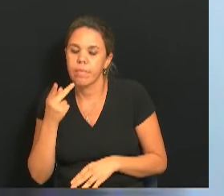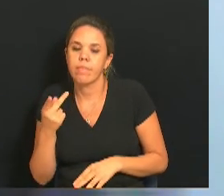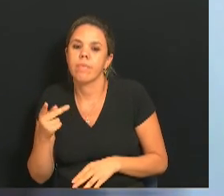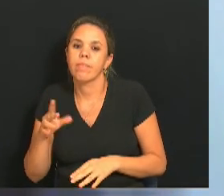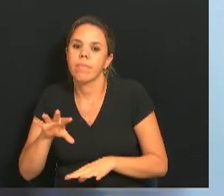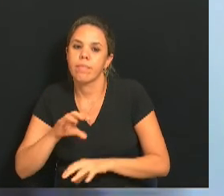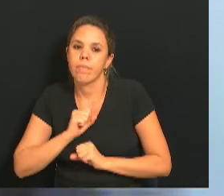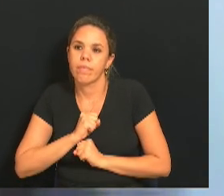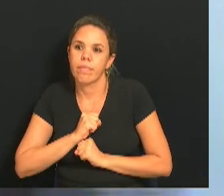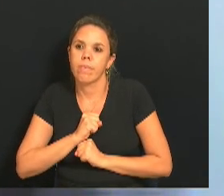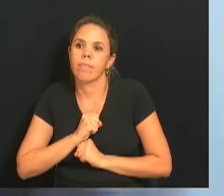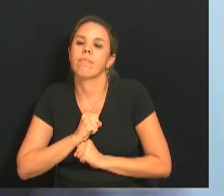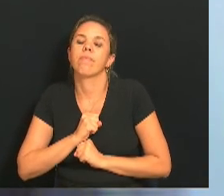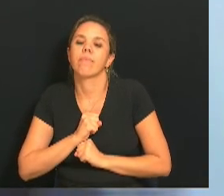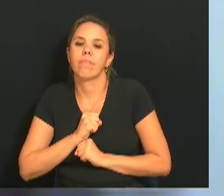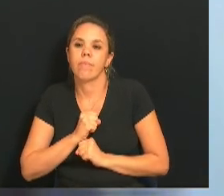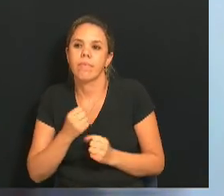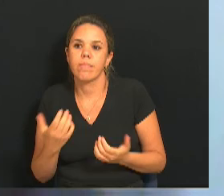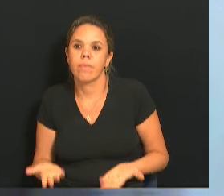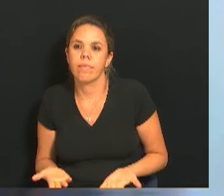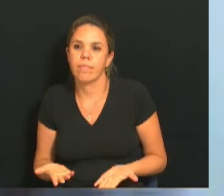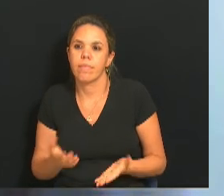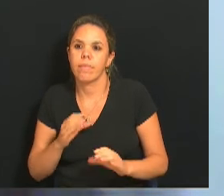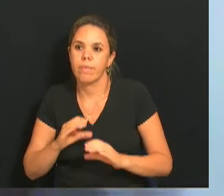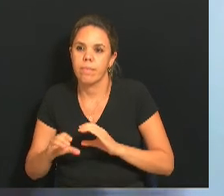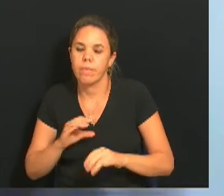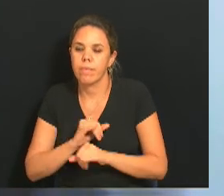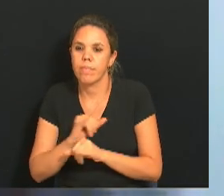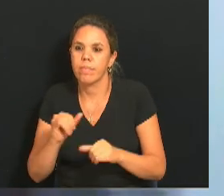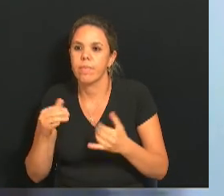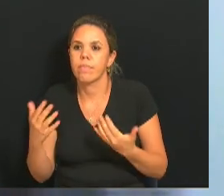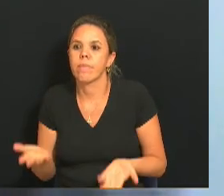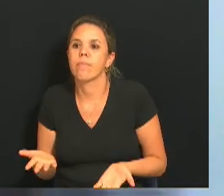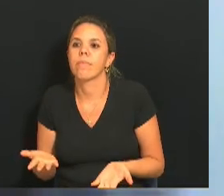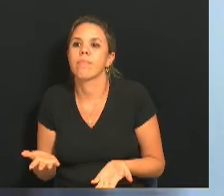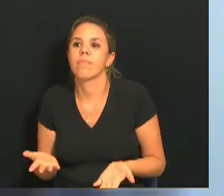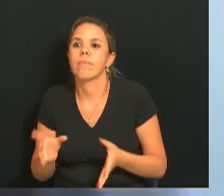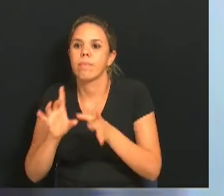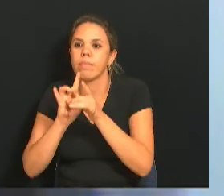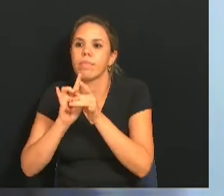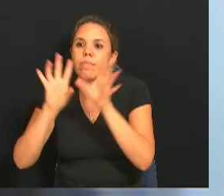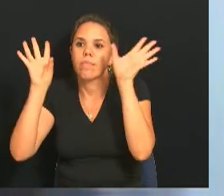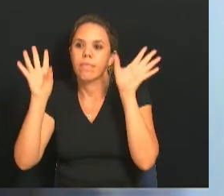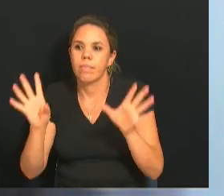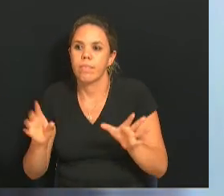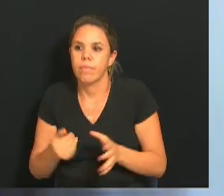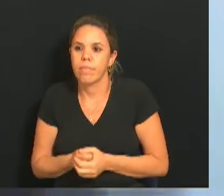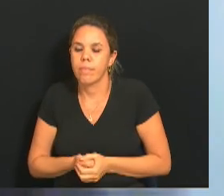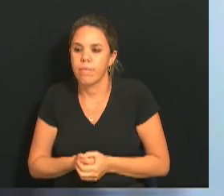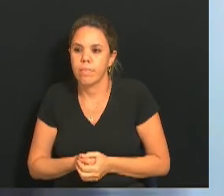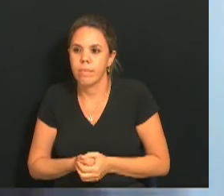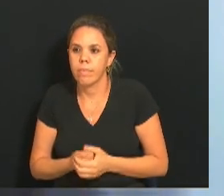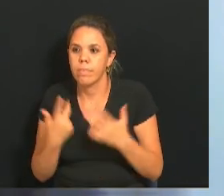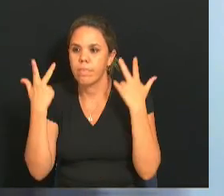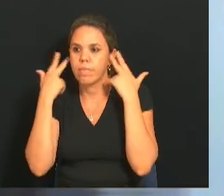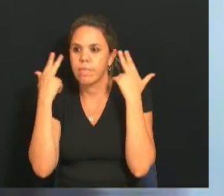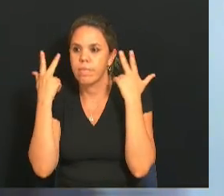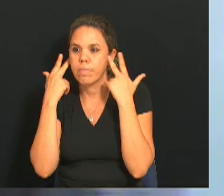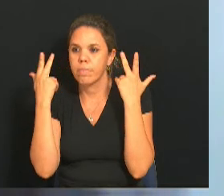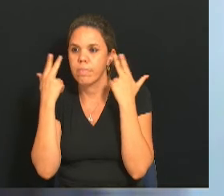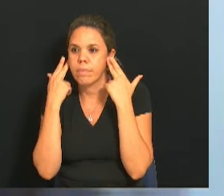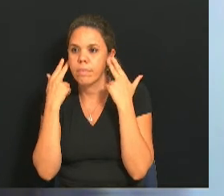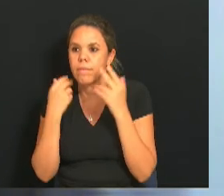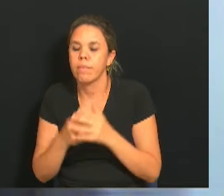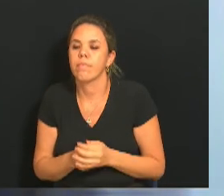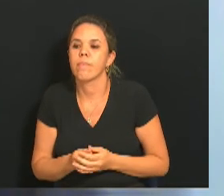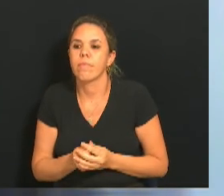um elemento de circulação livre, né? Como é normal,